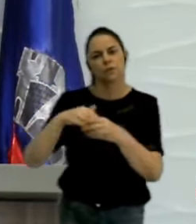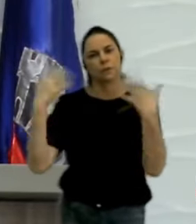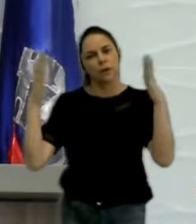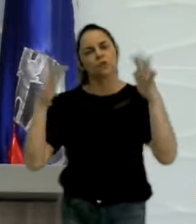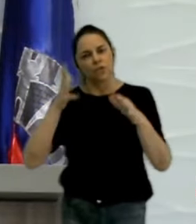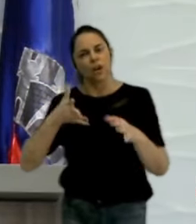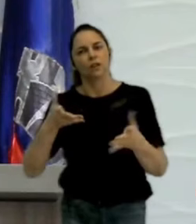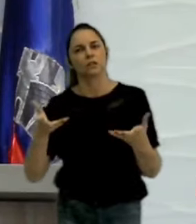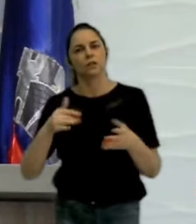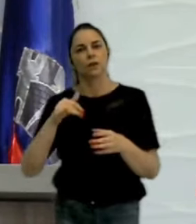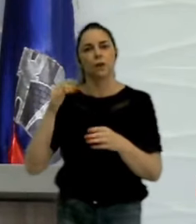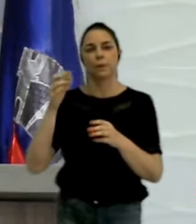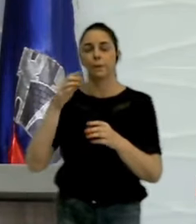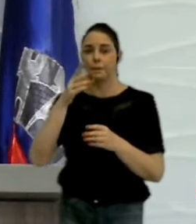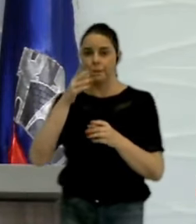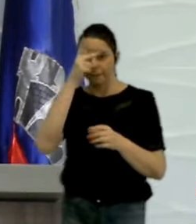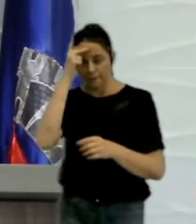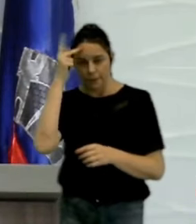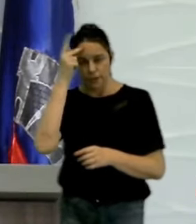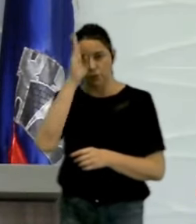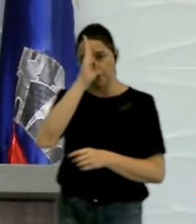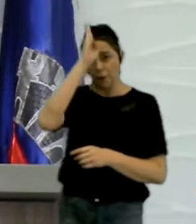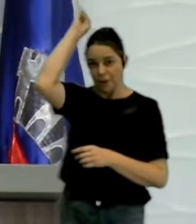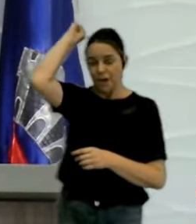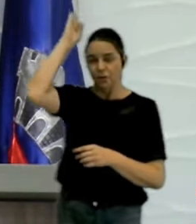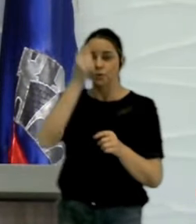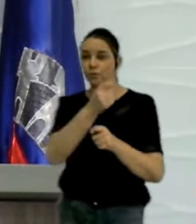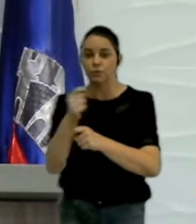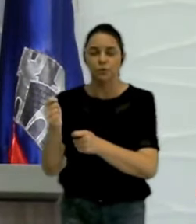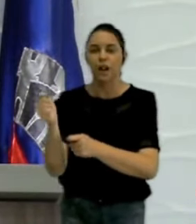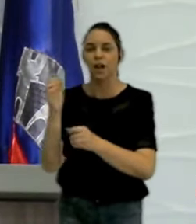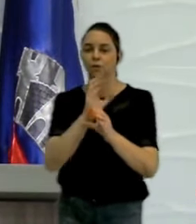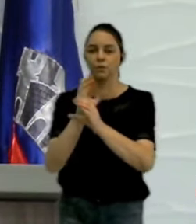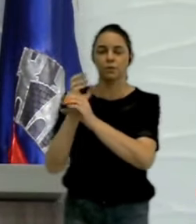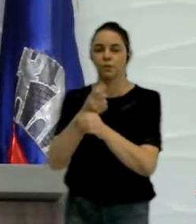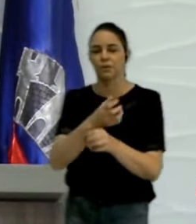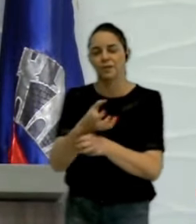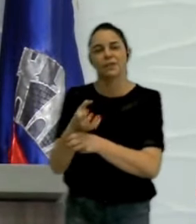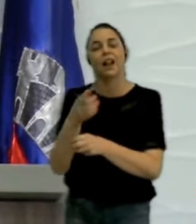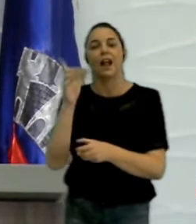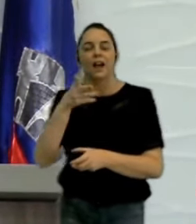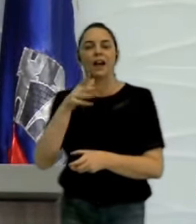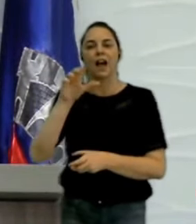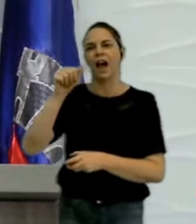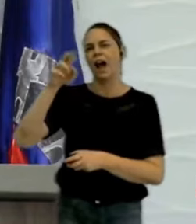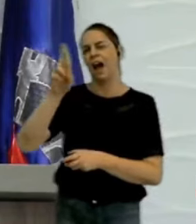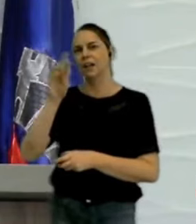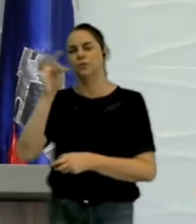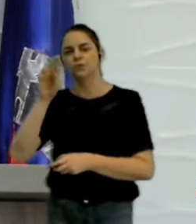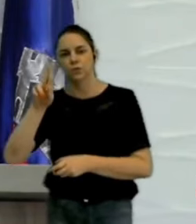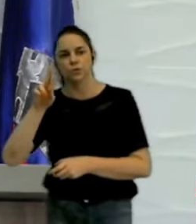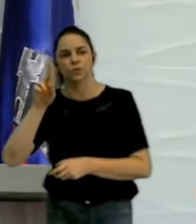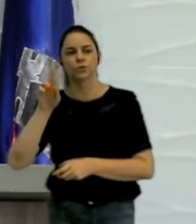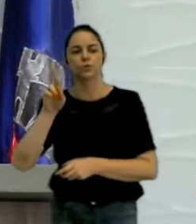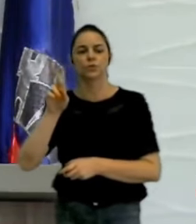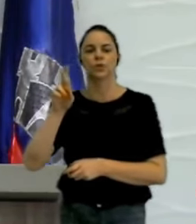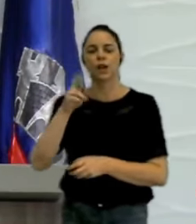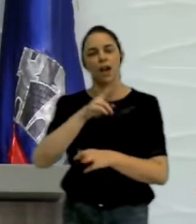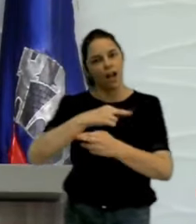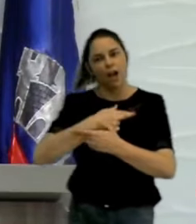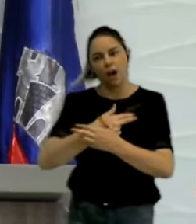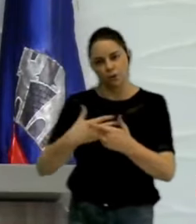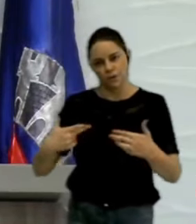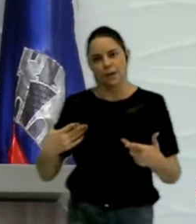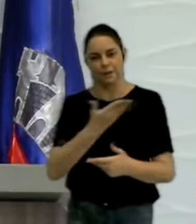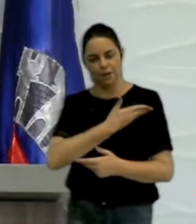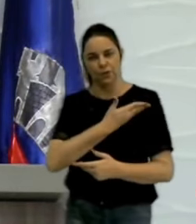aos bombeiros de lá, né? A Guilherme, Júnior Bola, a André, Arthur e seu Bosco, que é o da noite. Então, um